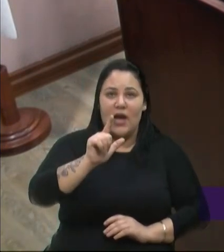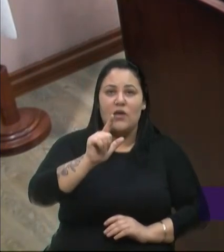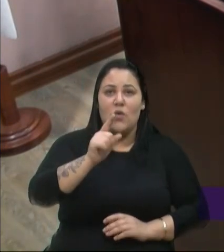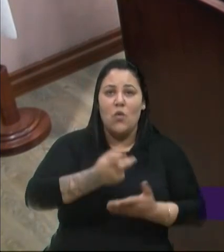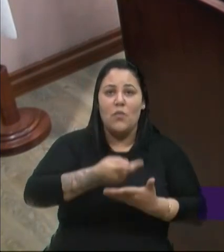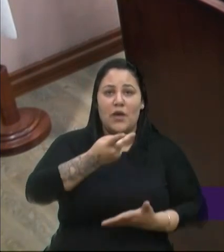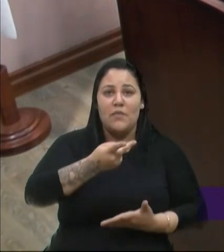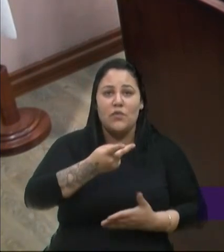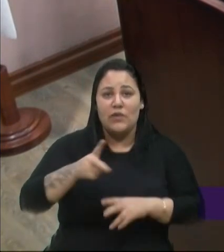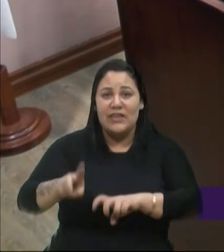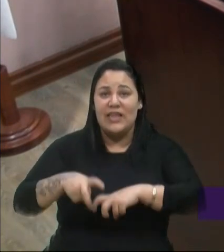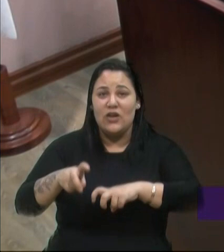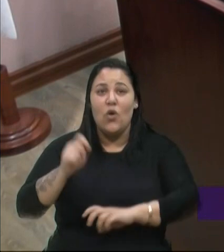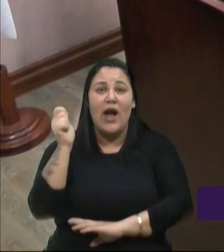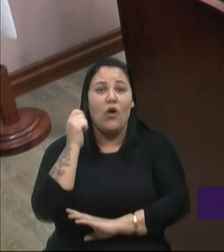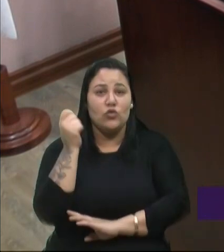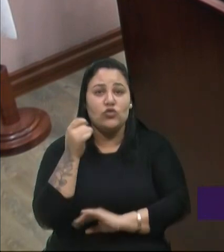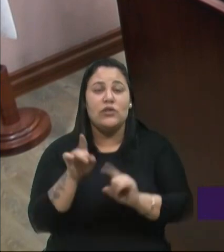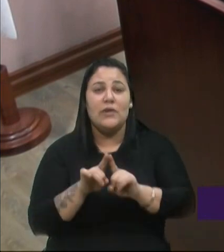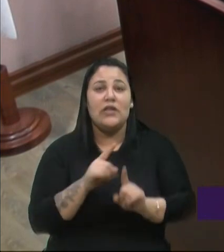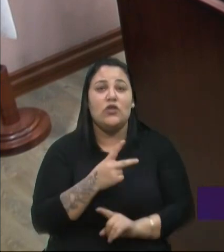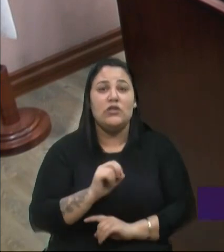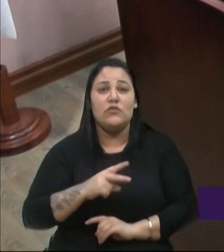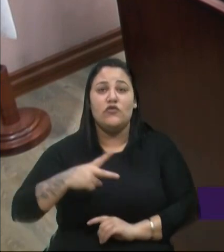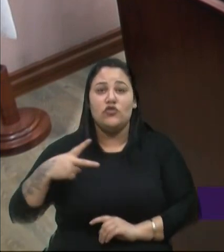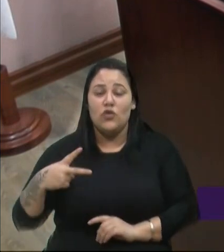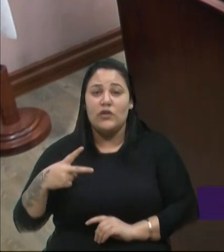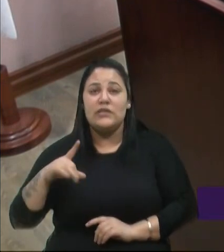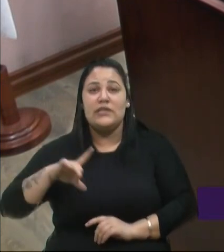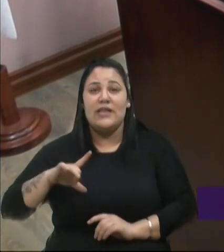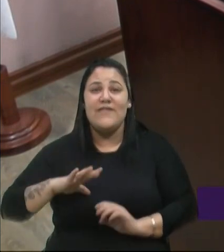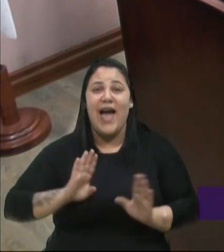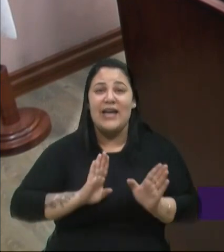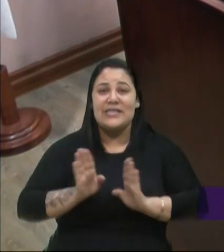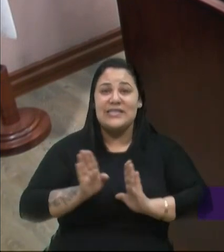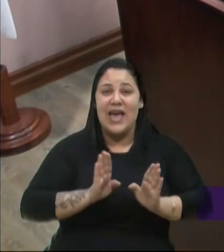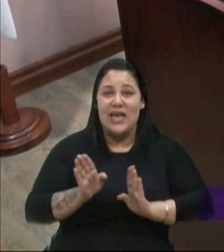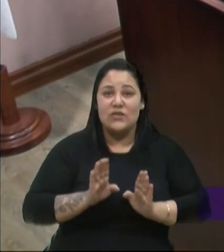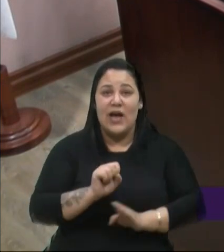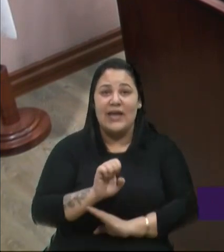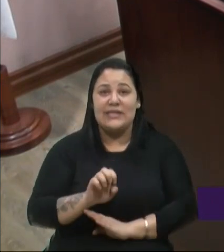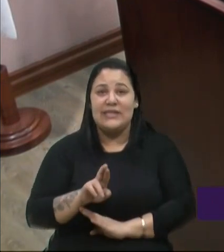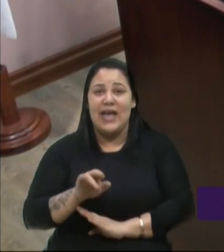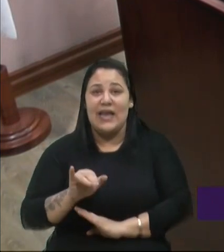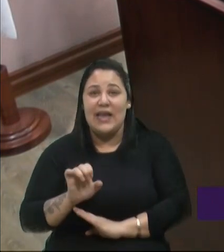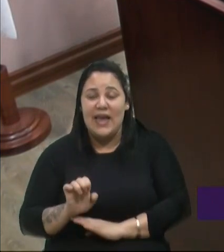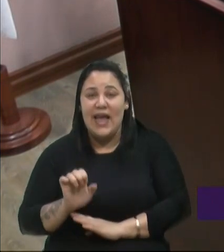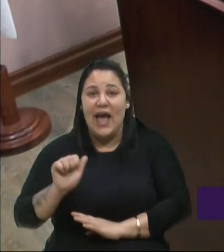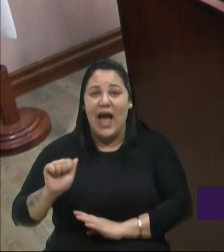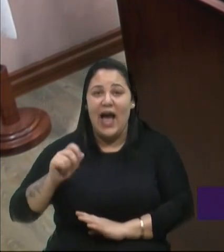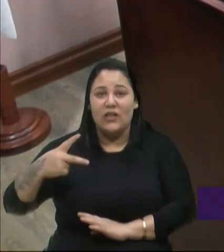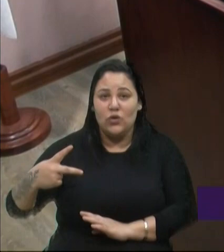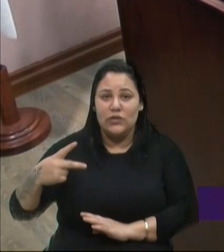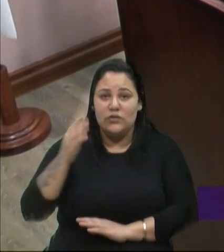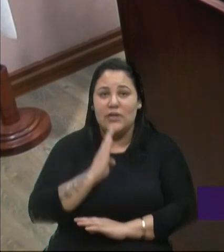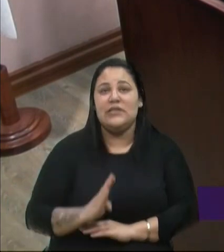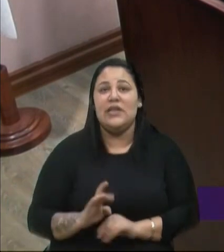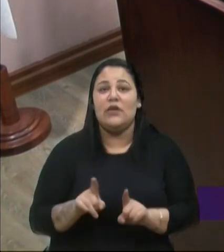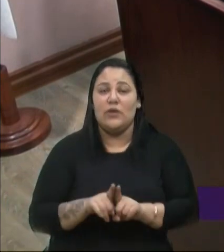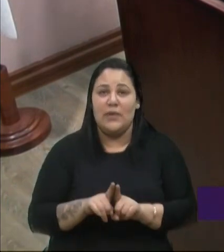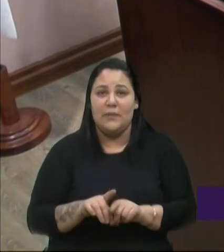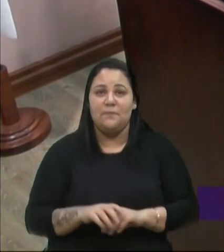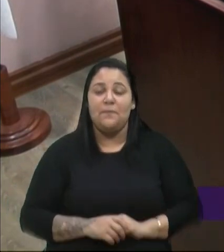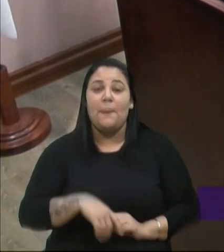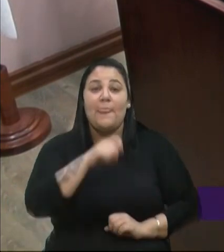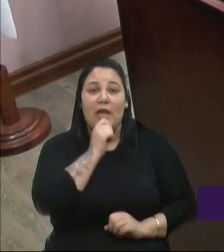interior gaúcho e em 2022 também garantiram acesso à Série A2 do Brasileirão Feminino.